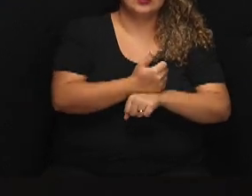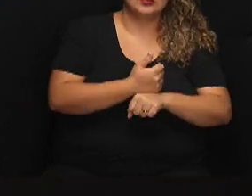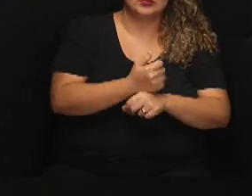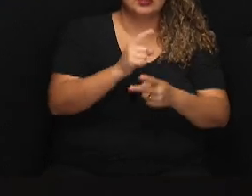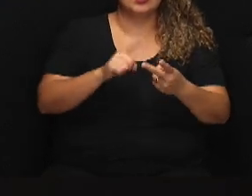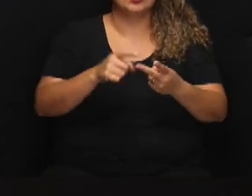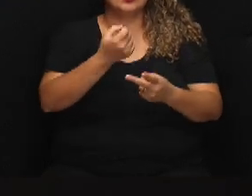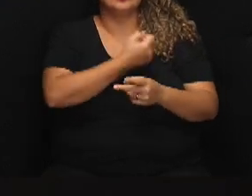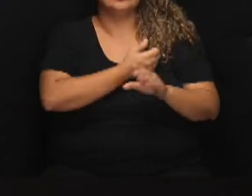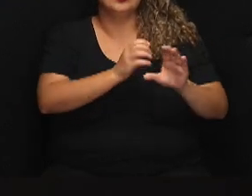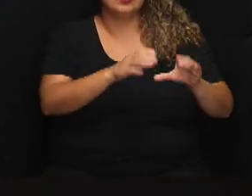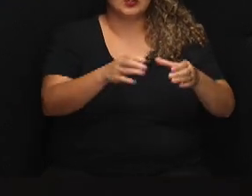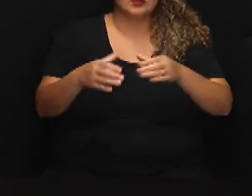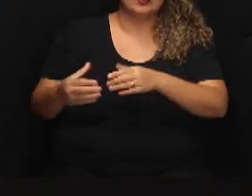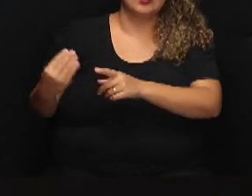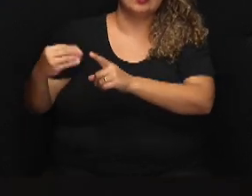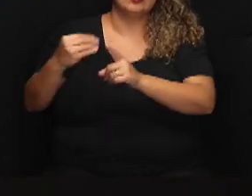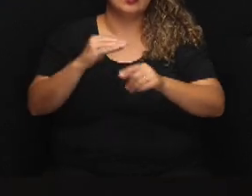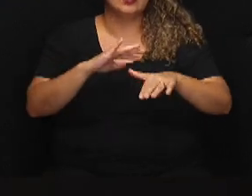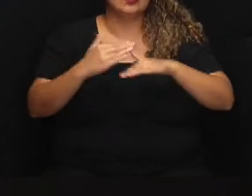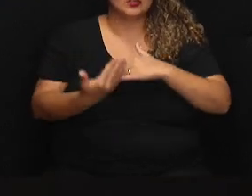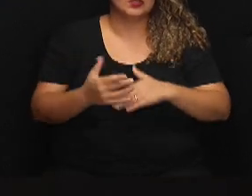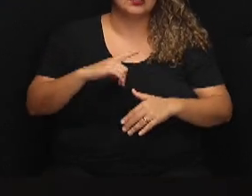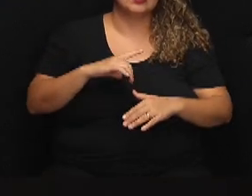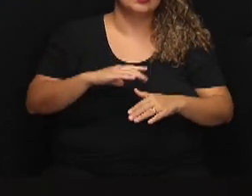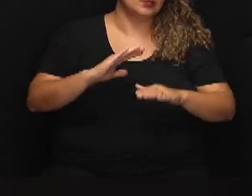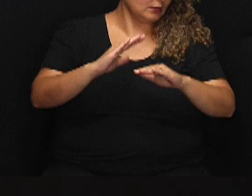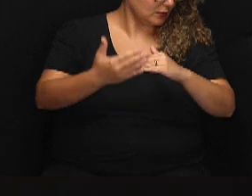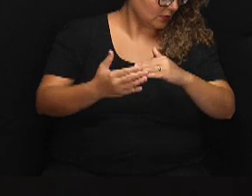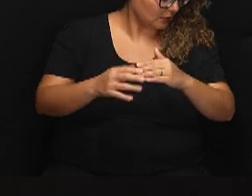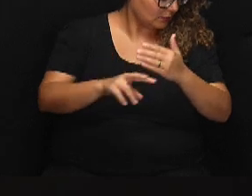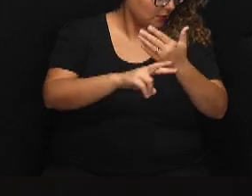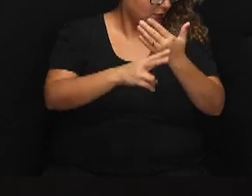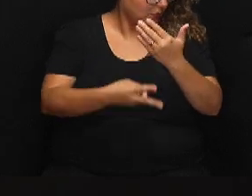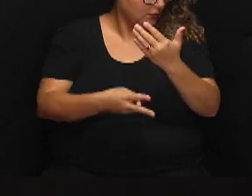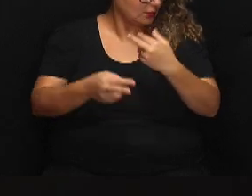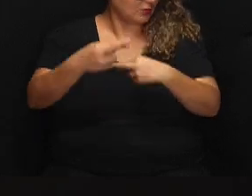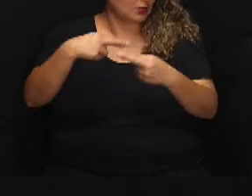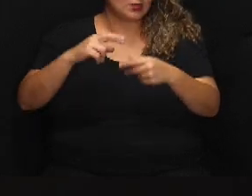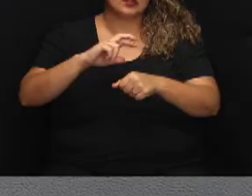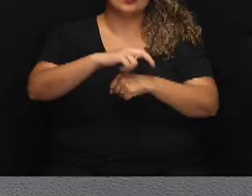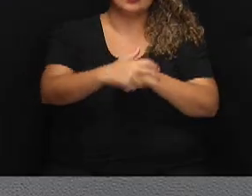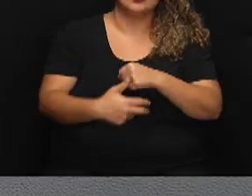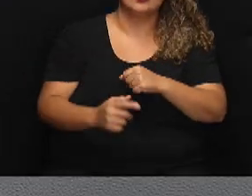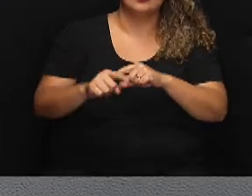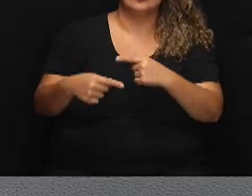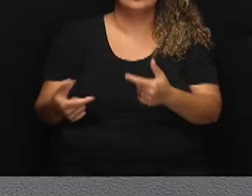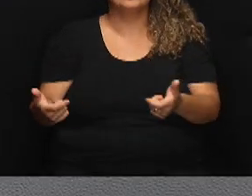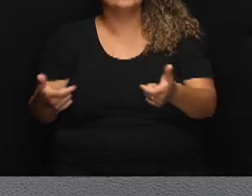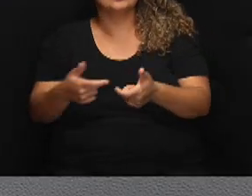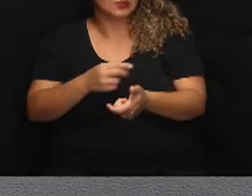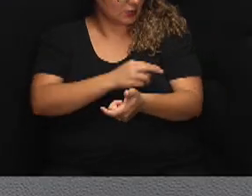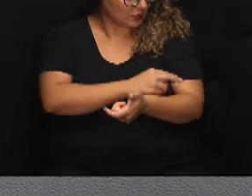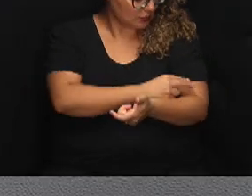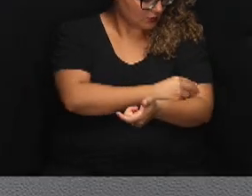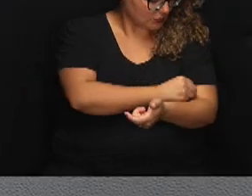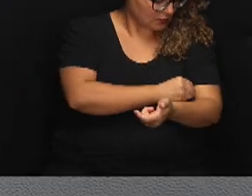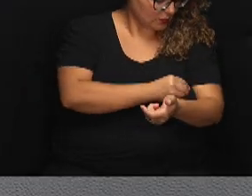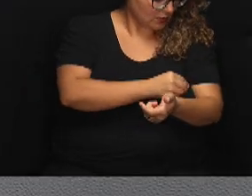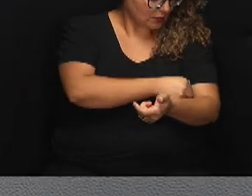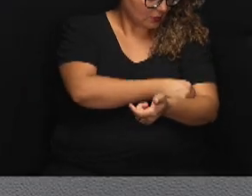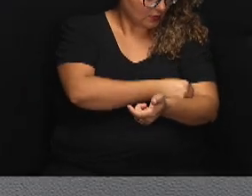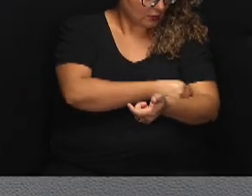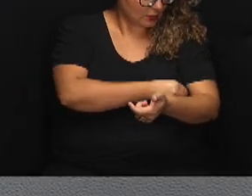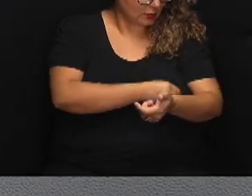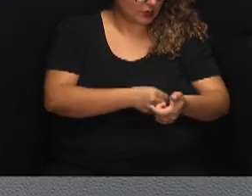de equipes, as vulnerabilidades do bairro. Tem bairro que foi mais atingido com a questão da dengue, outros foram menos atingidos. Tem bairros que têm uma facilidade maior